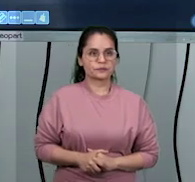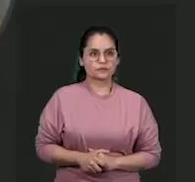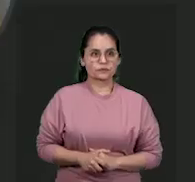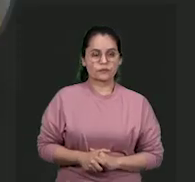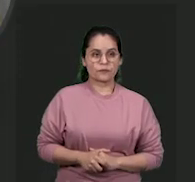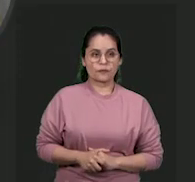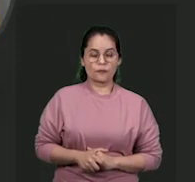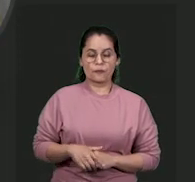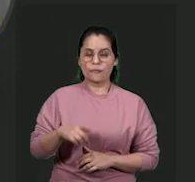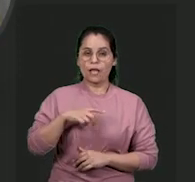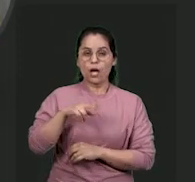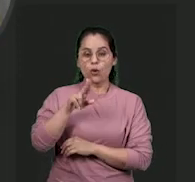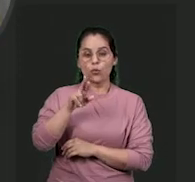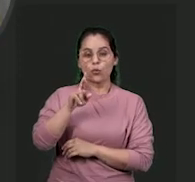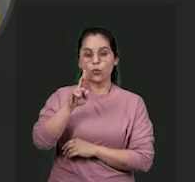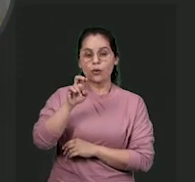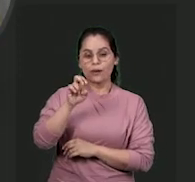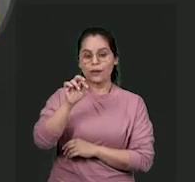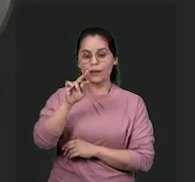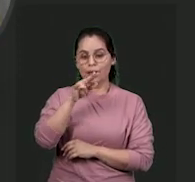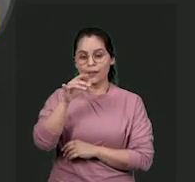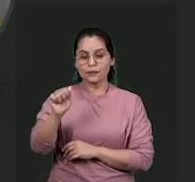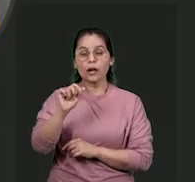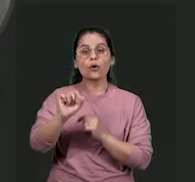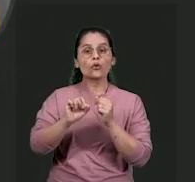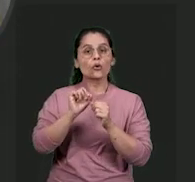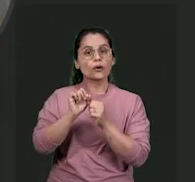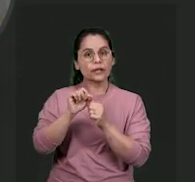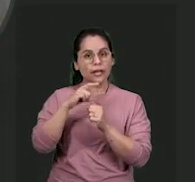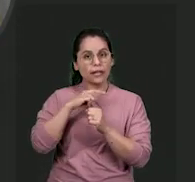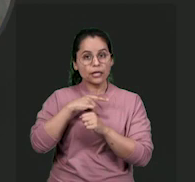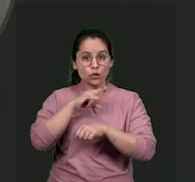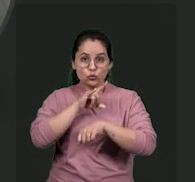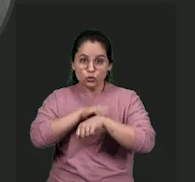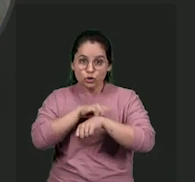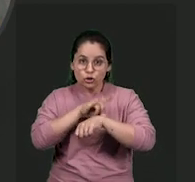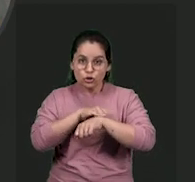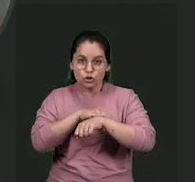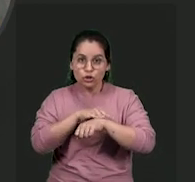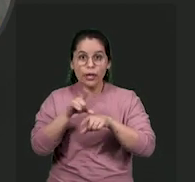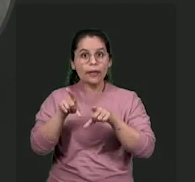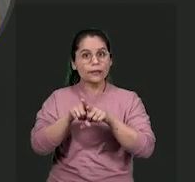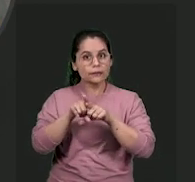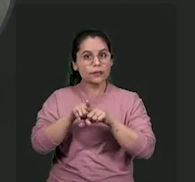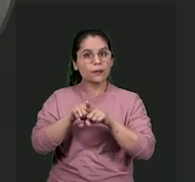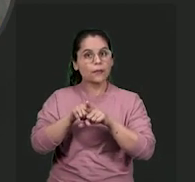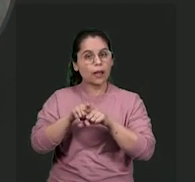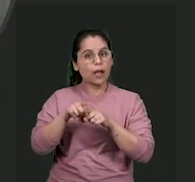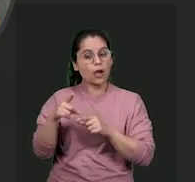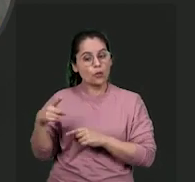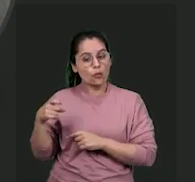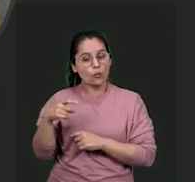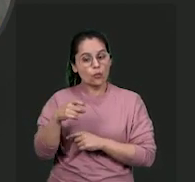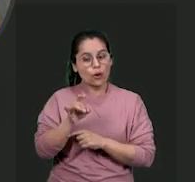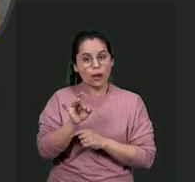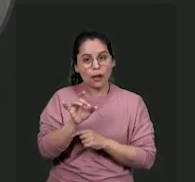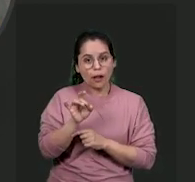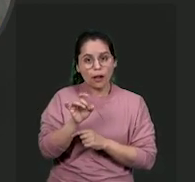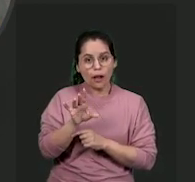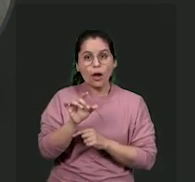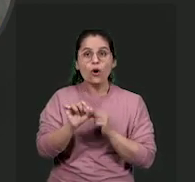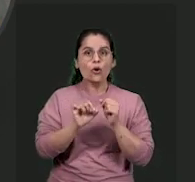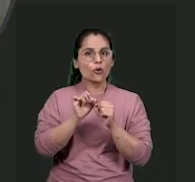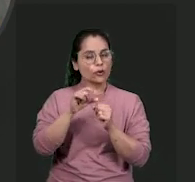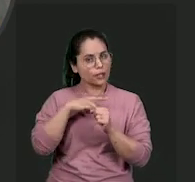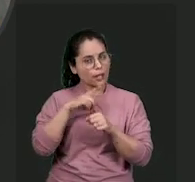A uretra é um canal por onde passam a urina e o esperma. Esses materiais são